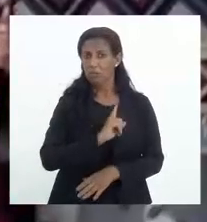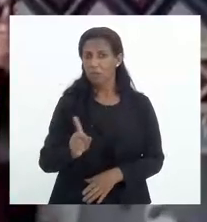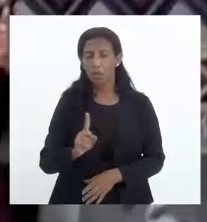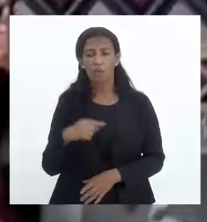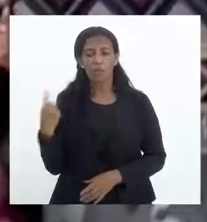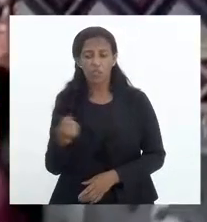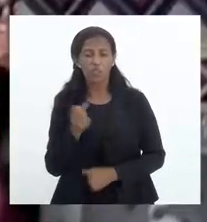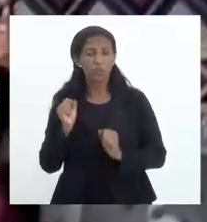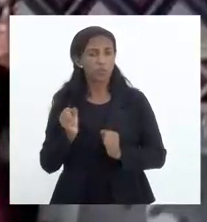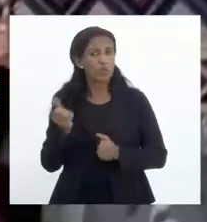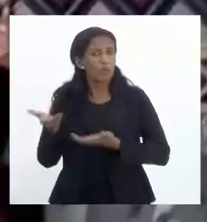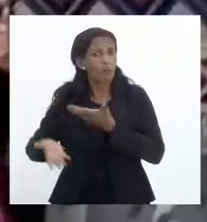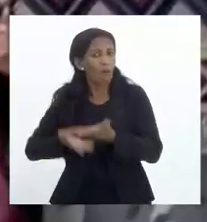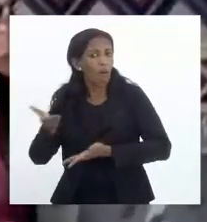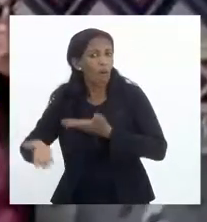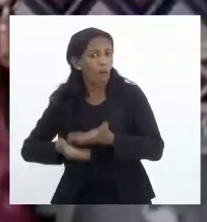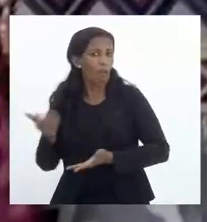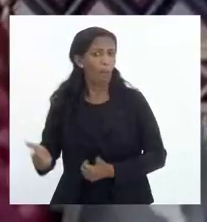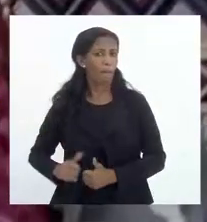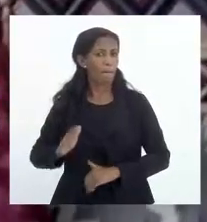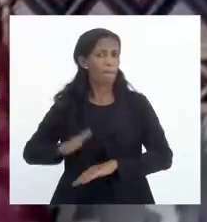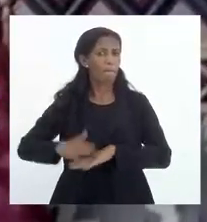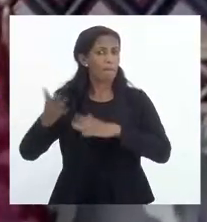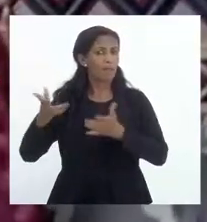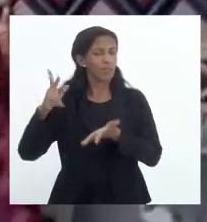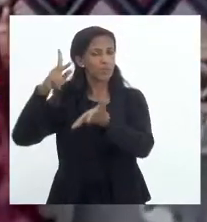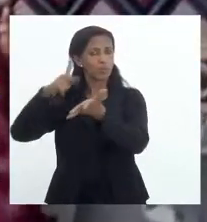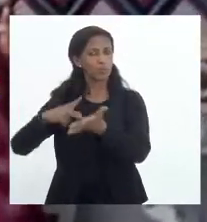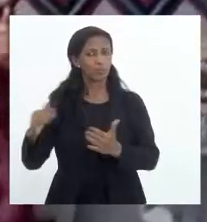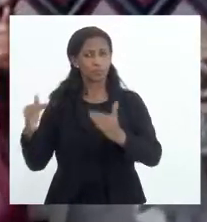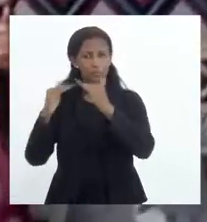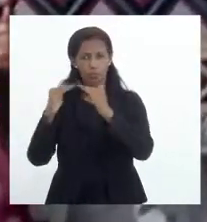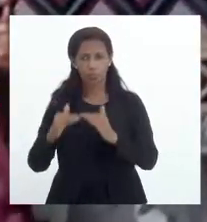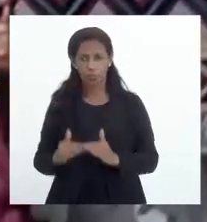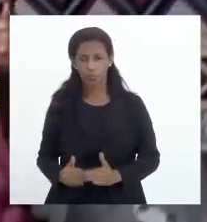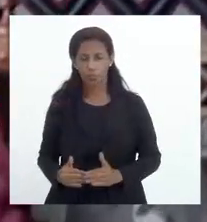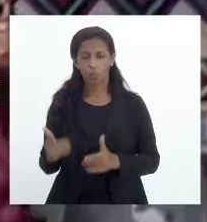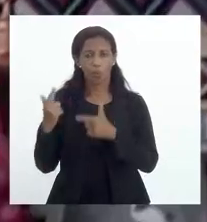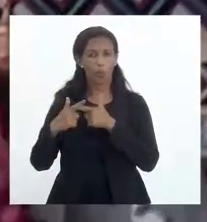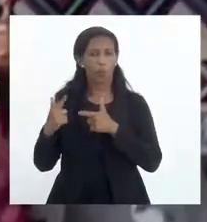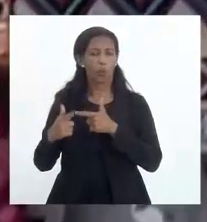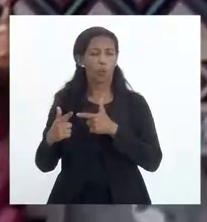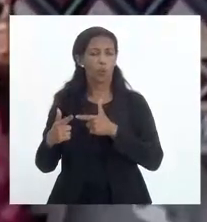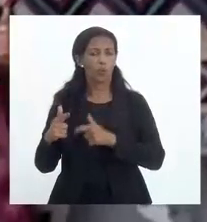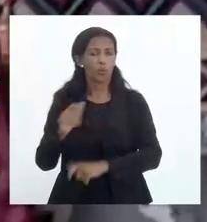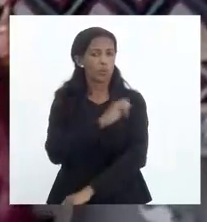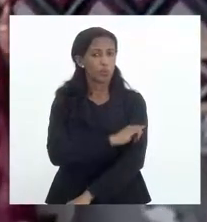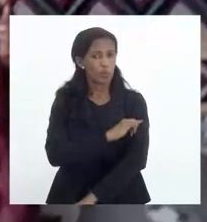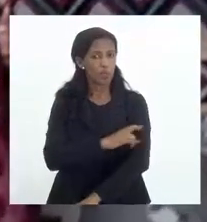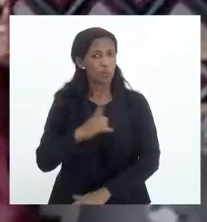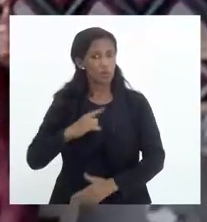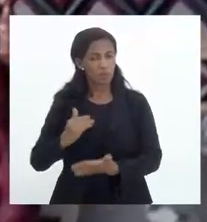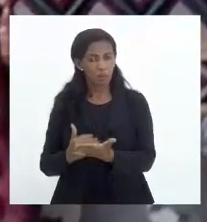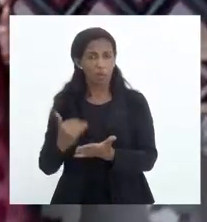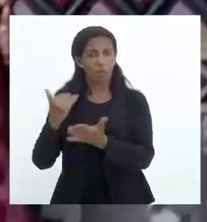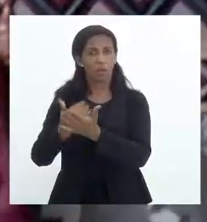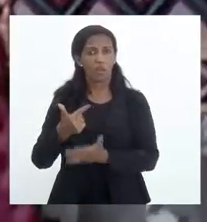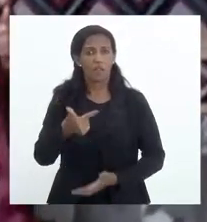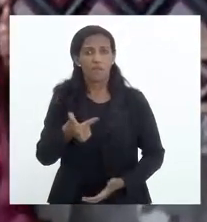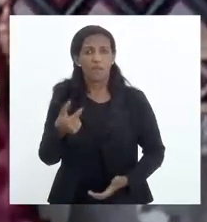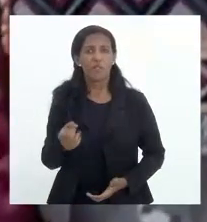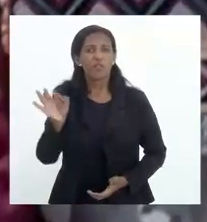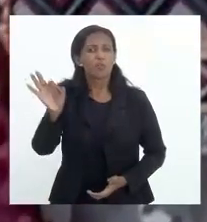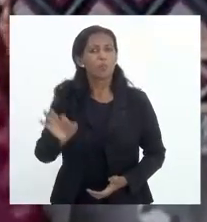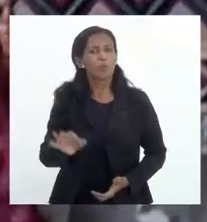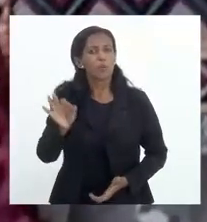ter tratativas muito mais realistas de acordo com a situação do Rio de Janeiro, que teve um acréscimo de